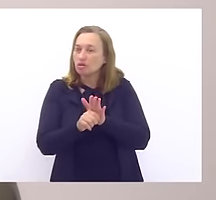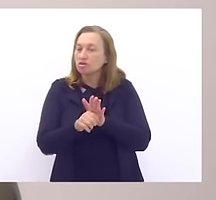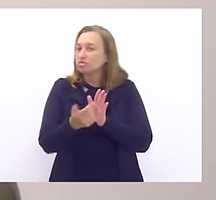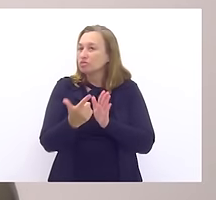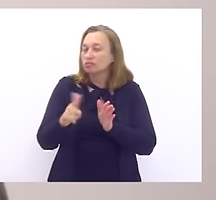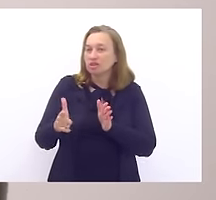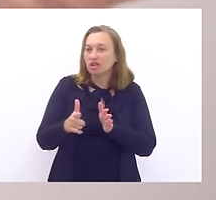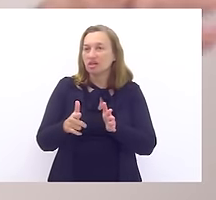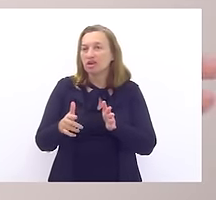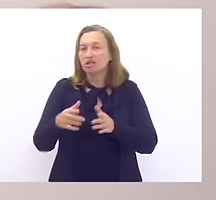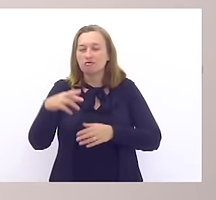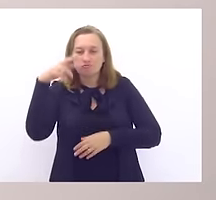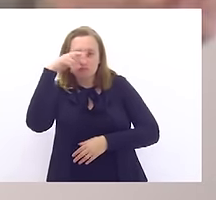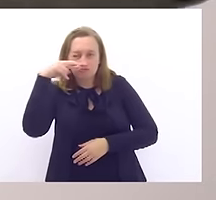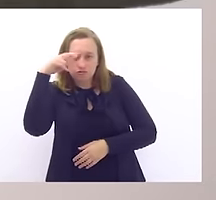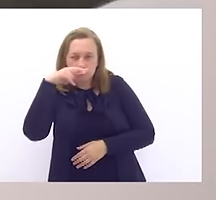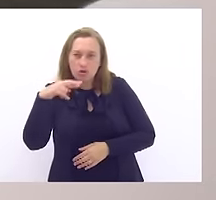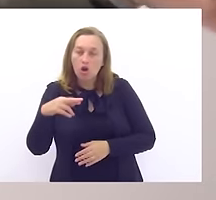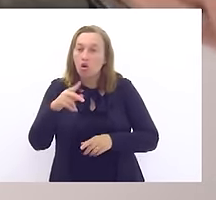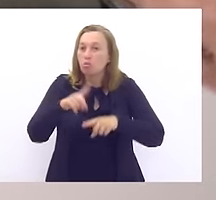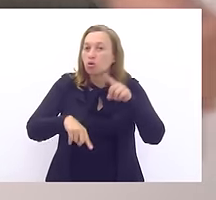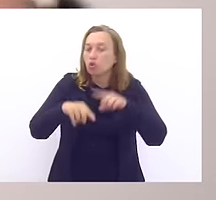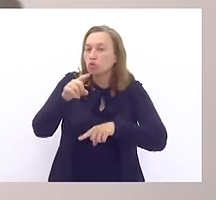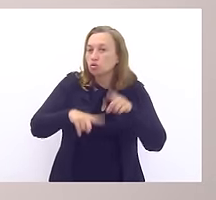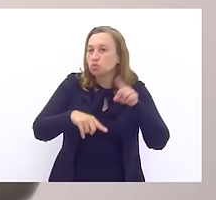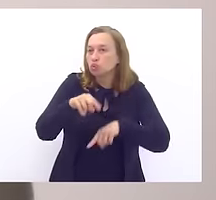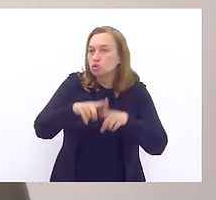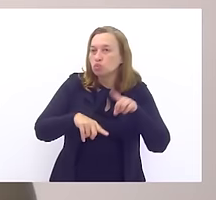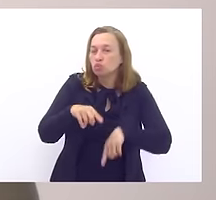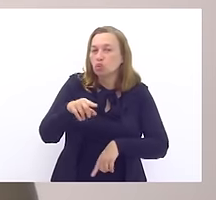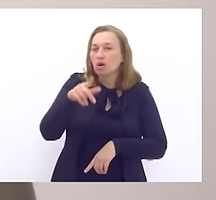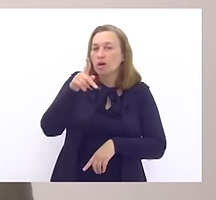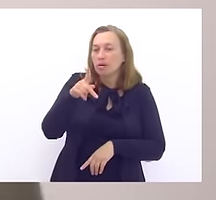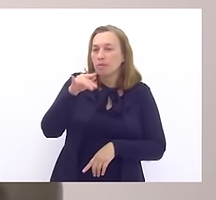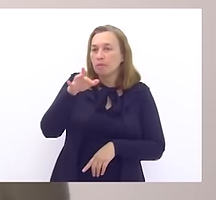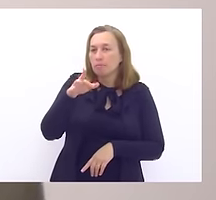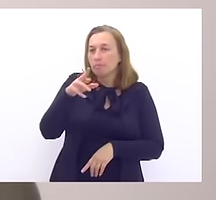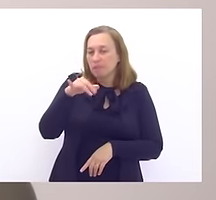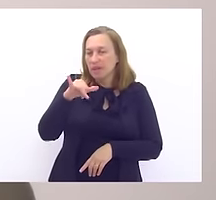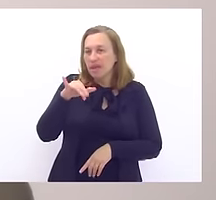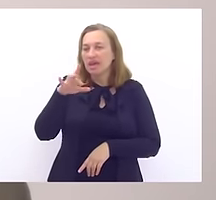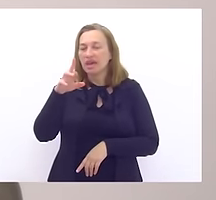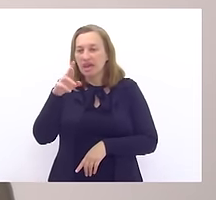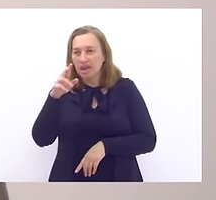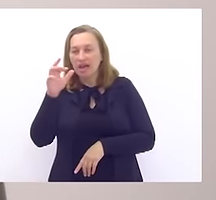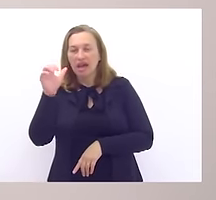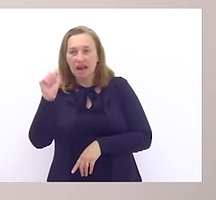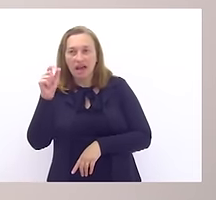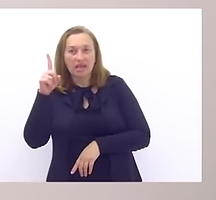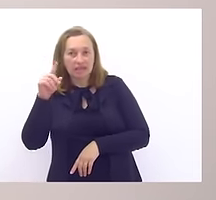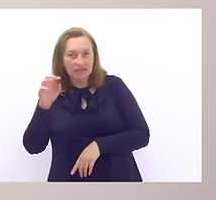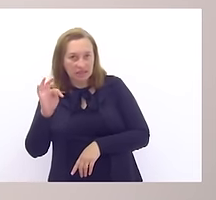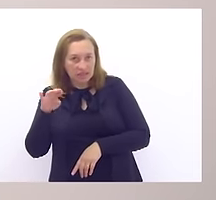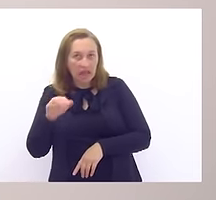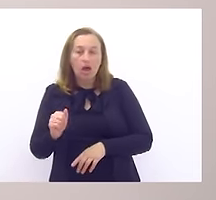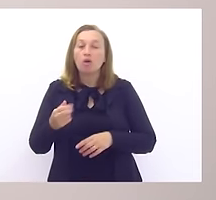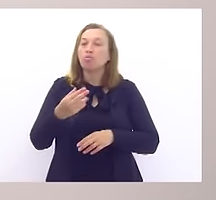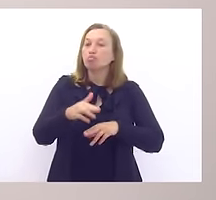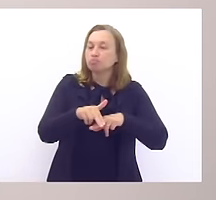fiscalização produtos piratas porque por isso que eu pedi a comissão de pirataria que se fizesse presente